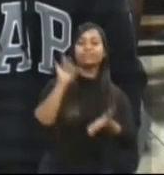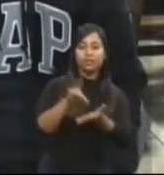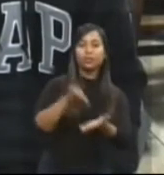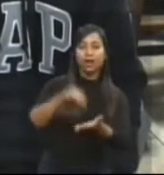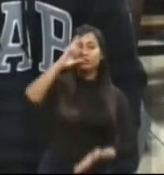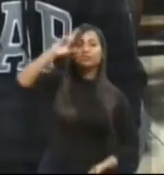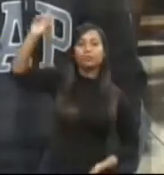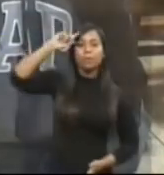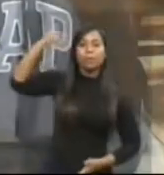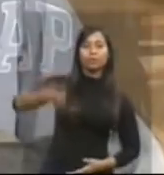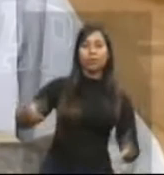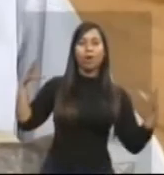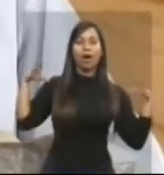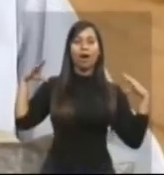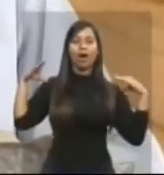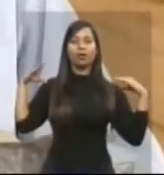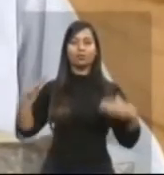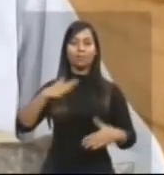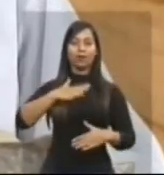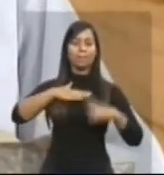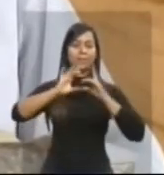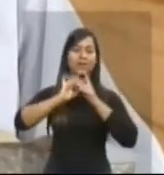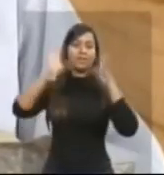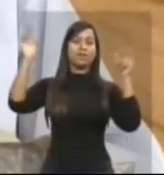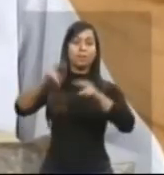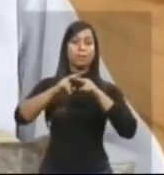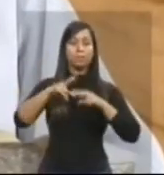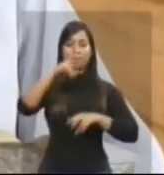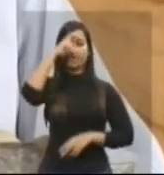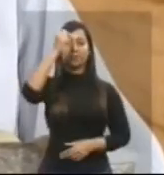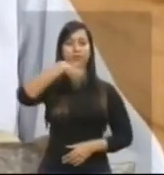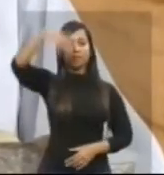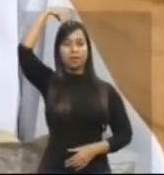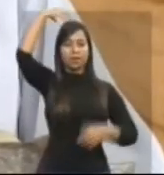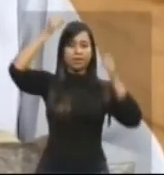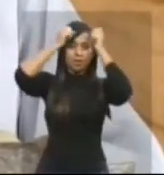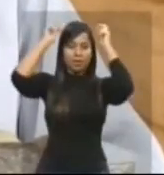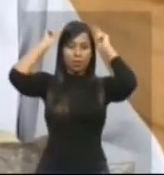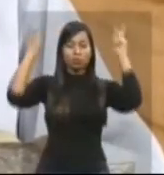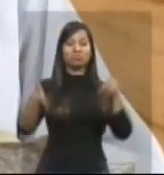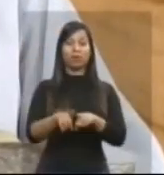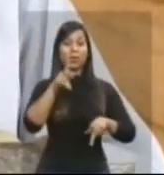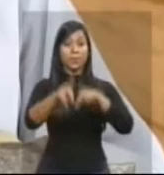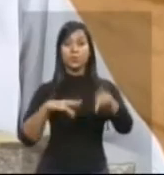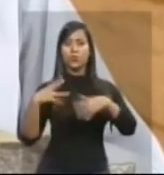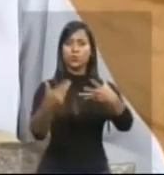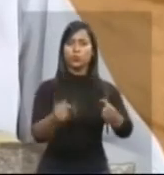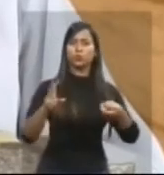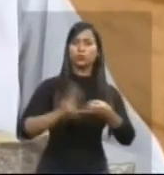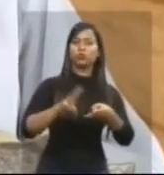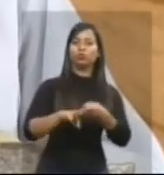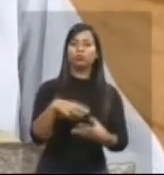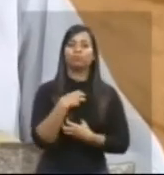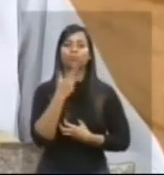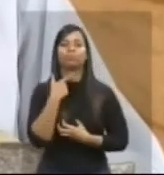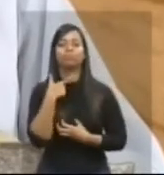o Senhor enviou o seu anjo para me libertar do poder de Herodes e de tudo que o povo judeu